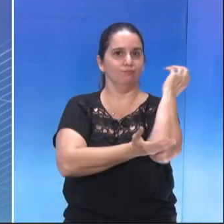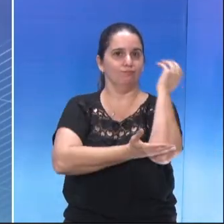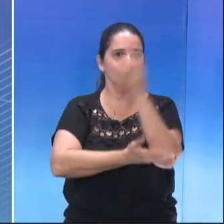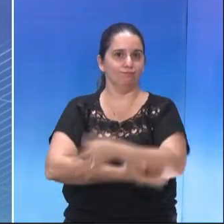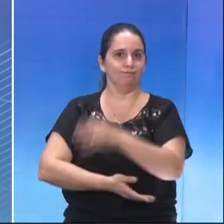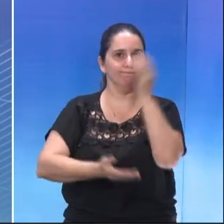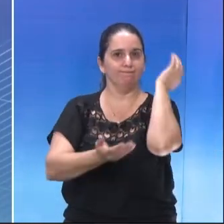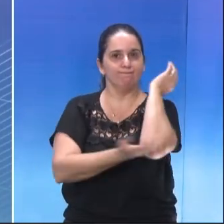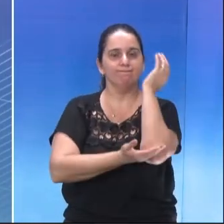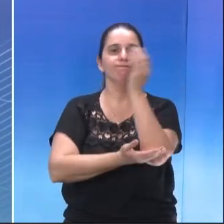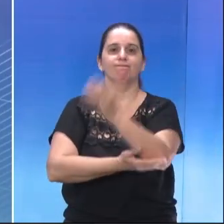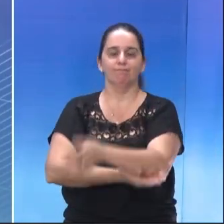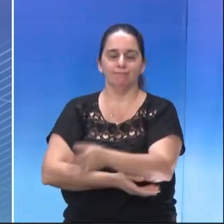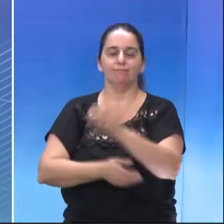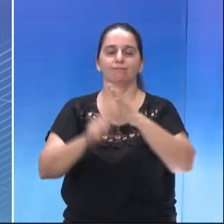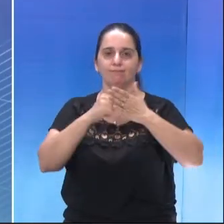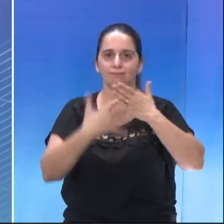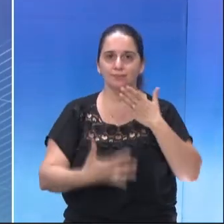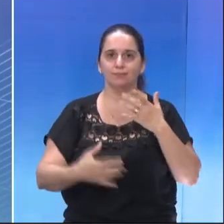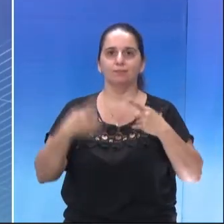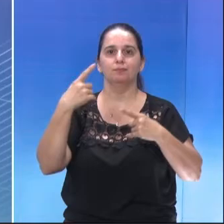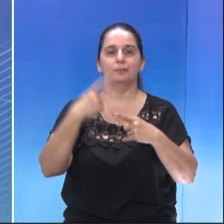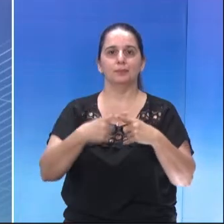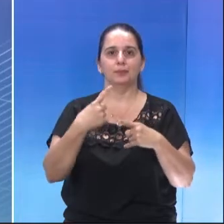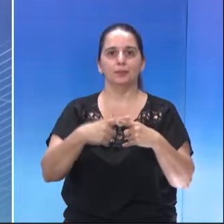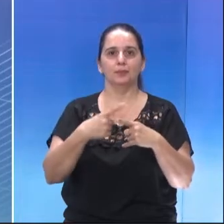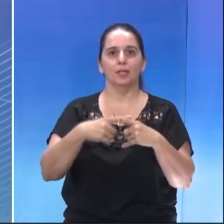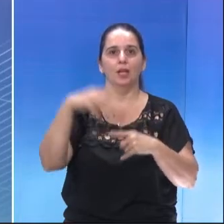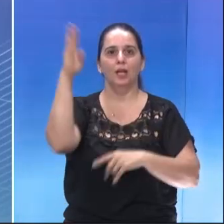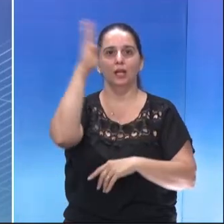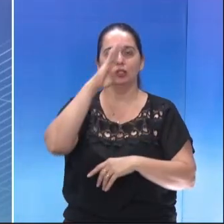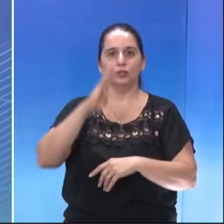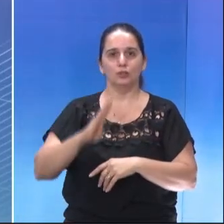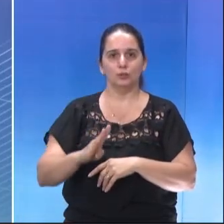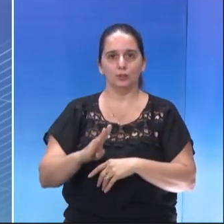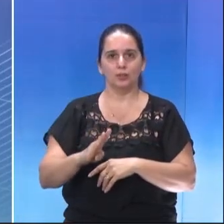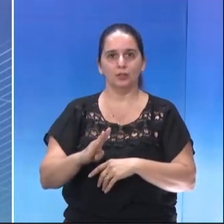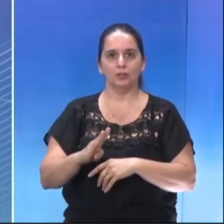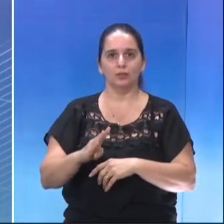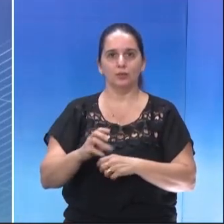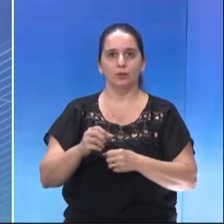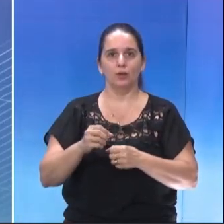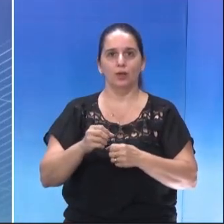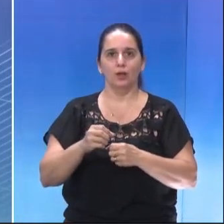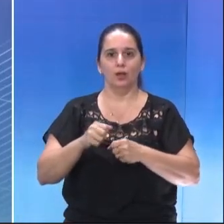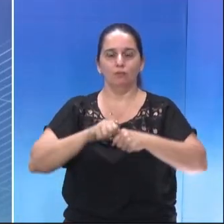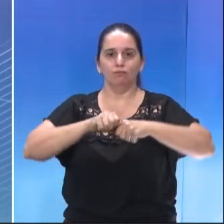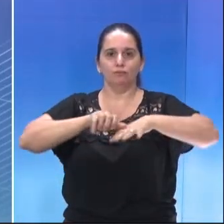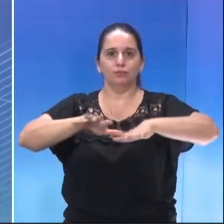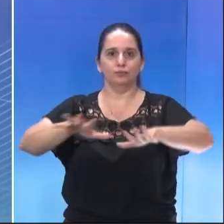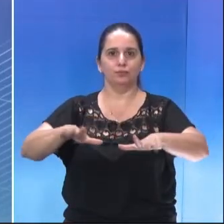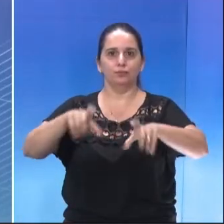das vegetações que tem essa característica porque no Brasil, devido à expansão